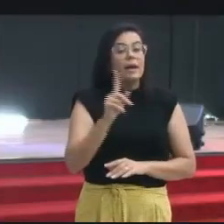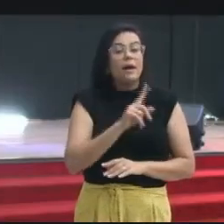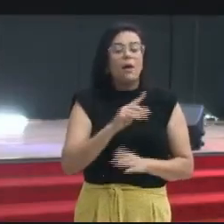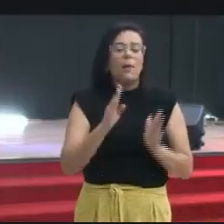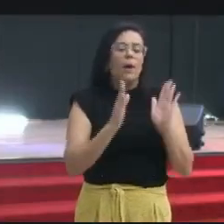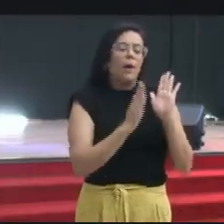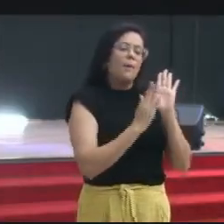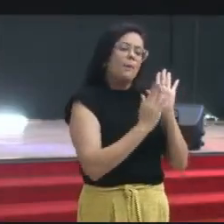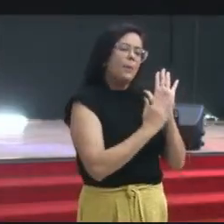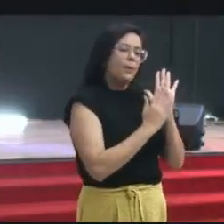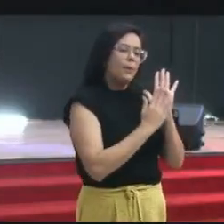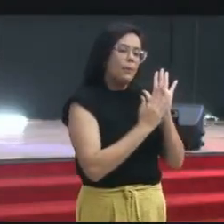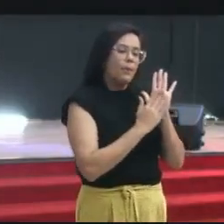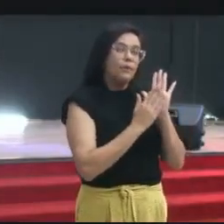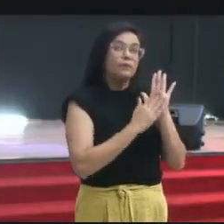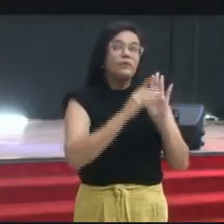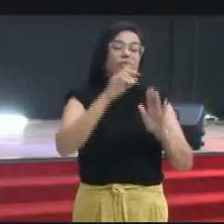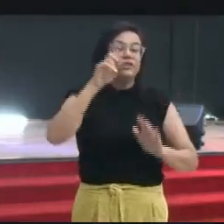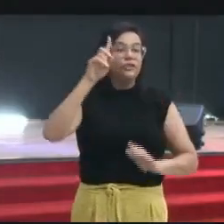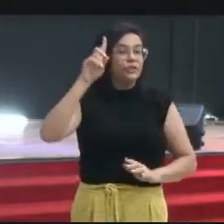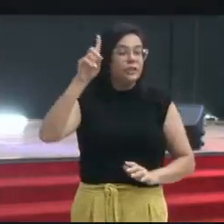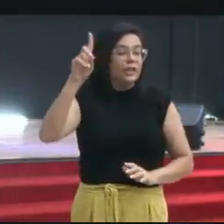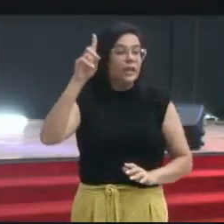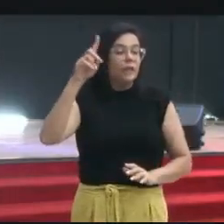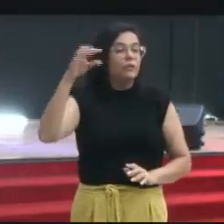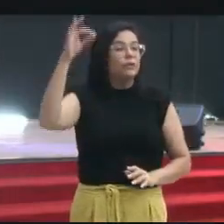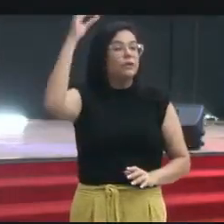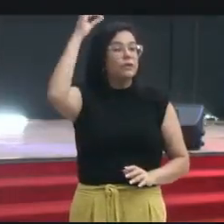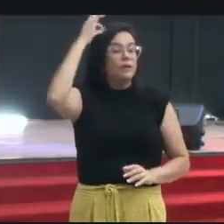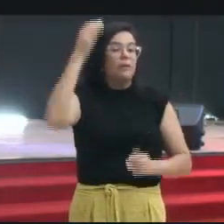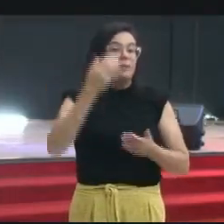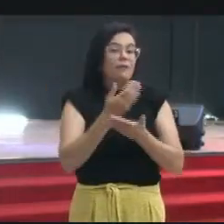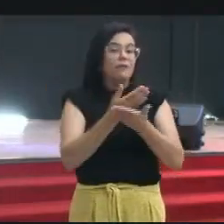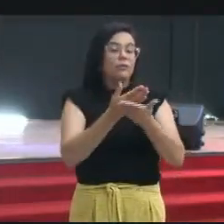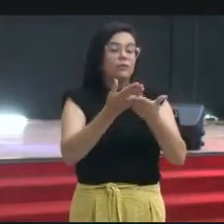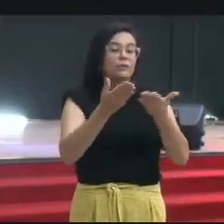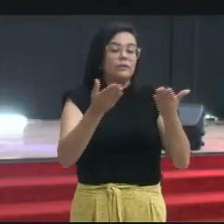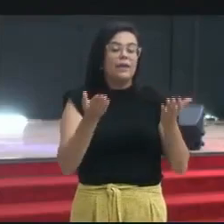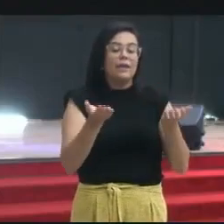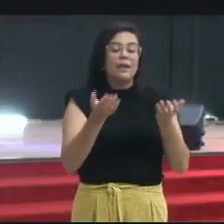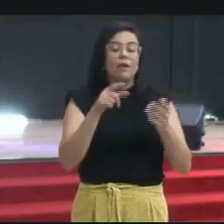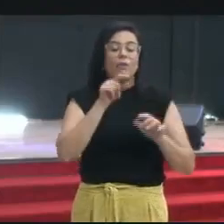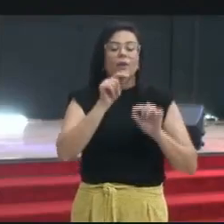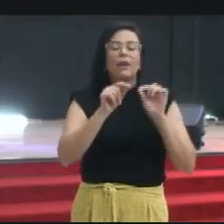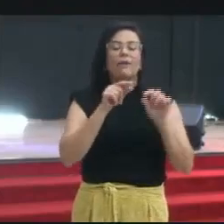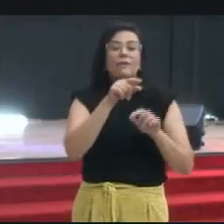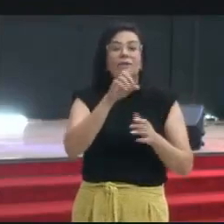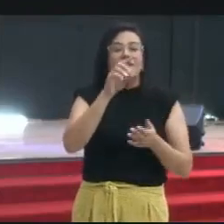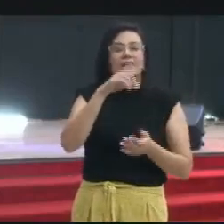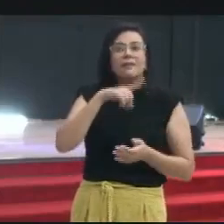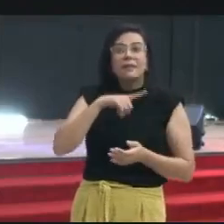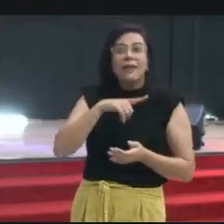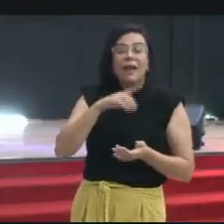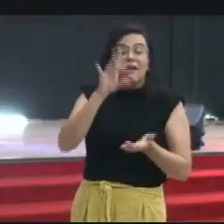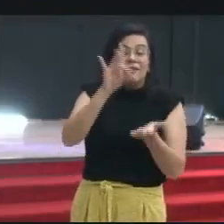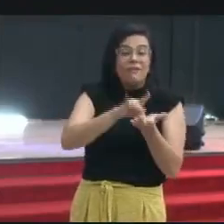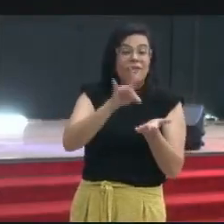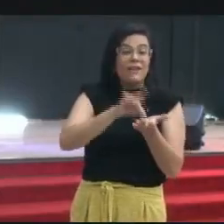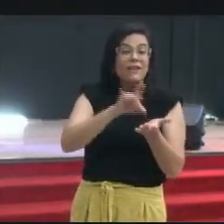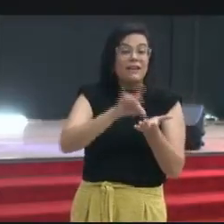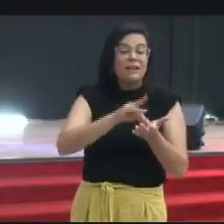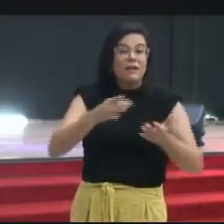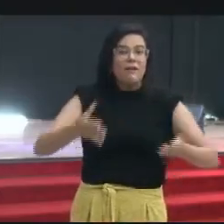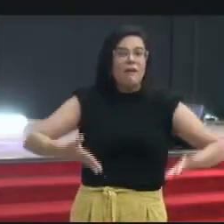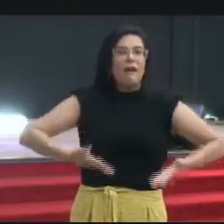de Deus, do Espírito Santo para você. Ele quer que você tenha um verdadeiro avivamento na